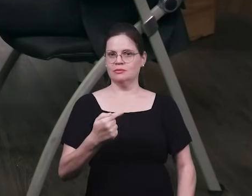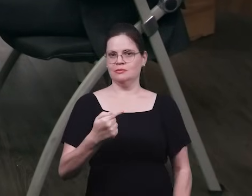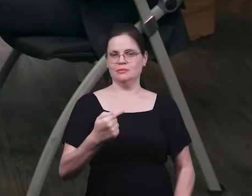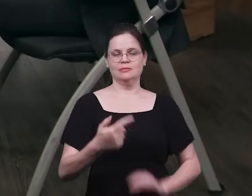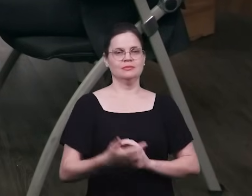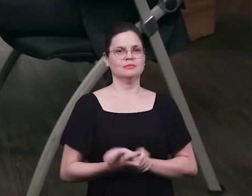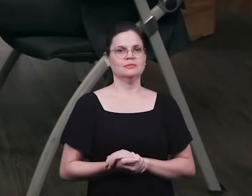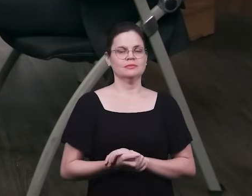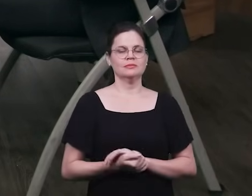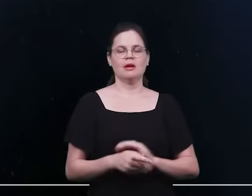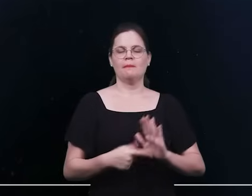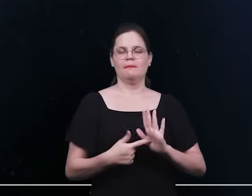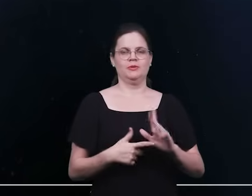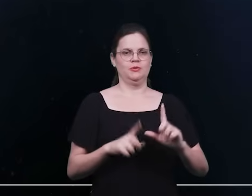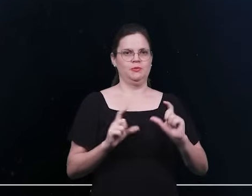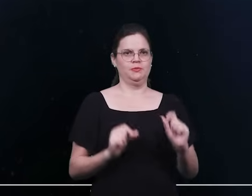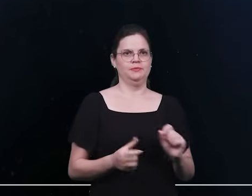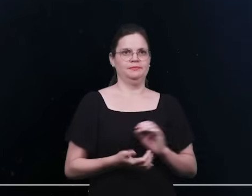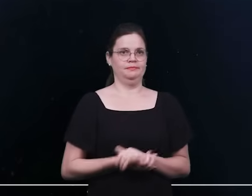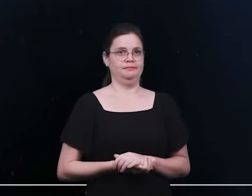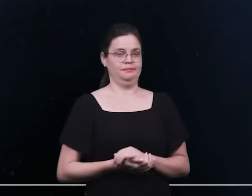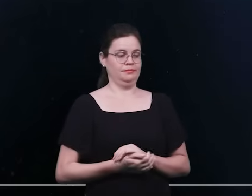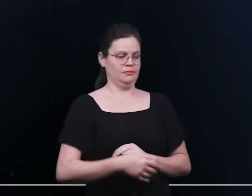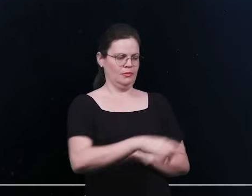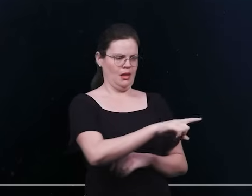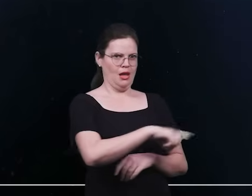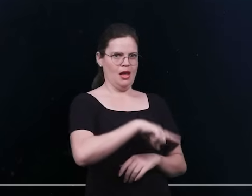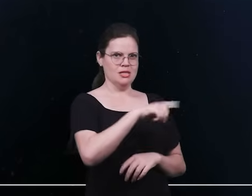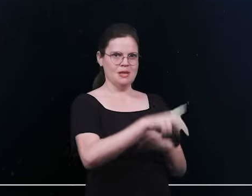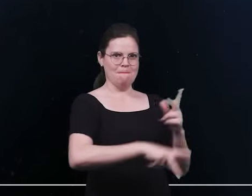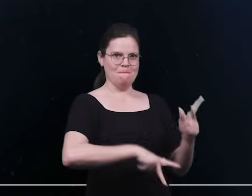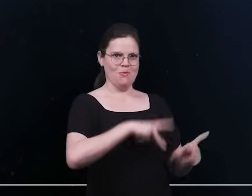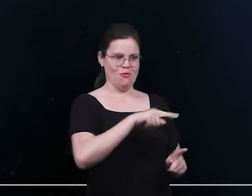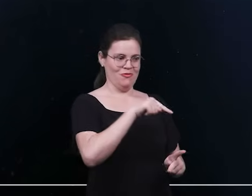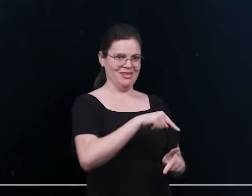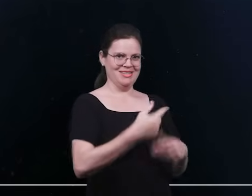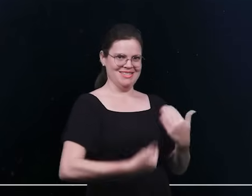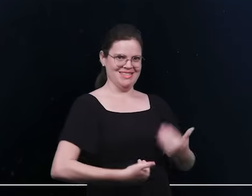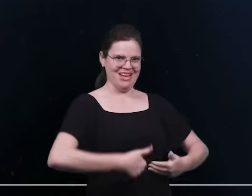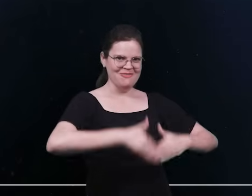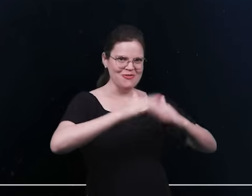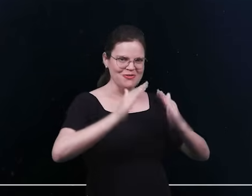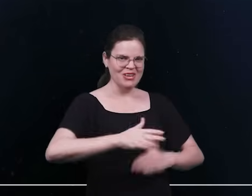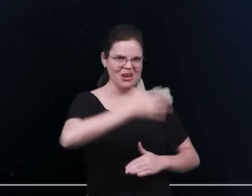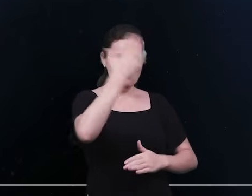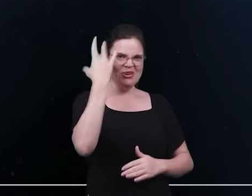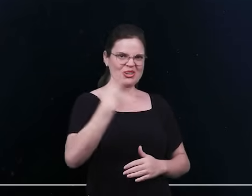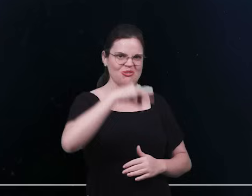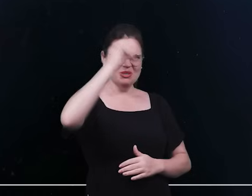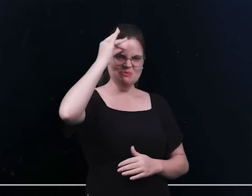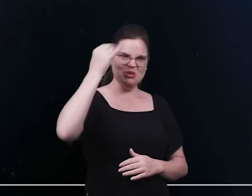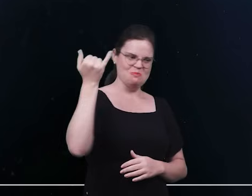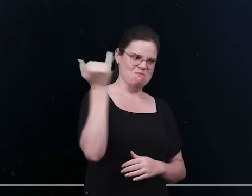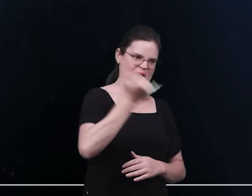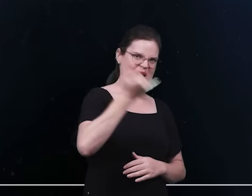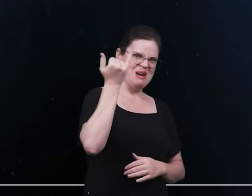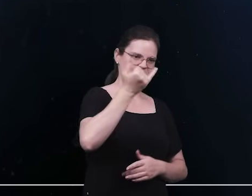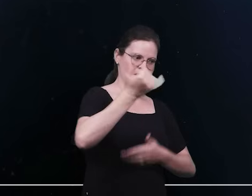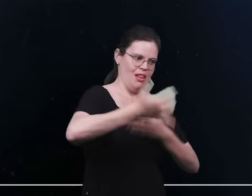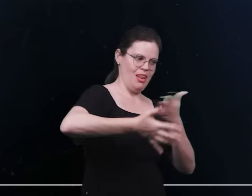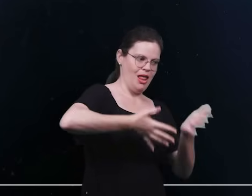assim diz Quem tem ouvidos ouça o que o espírito diz